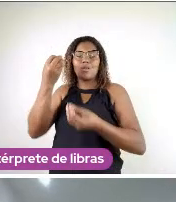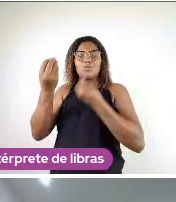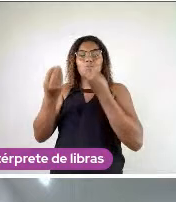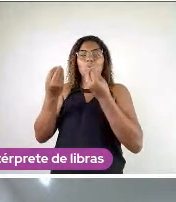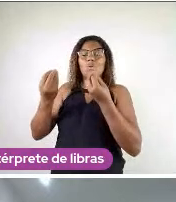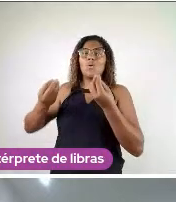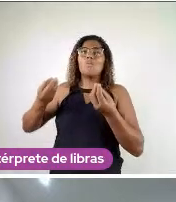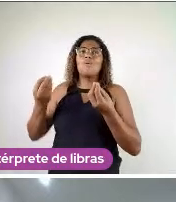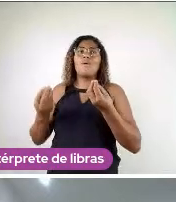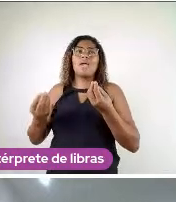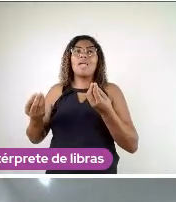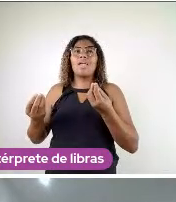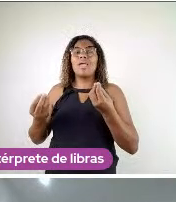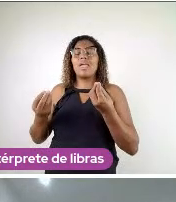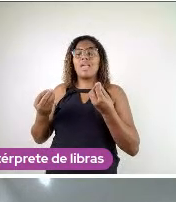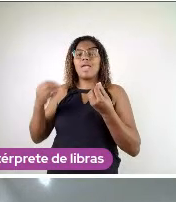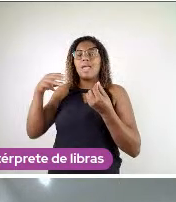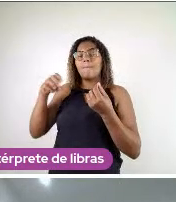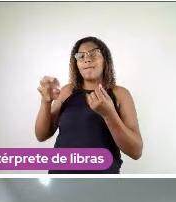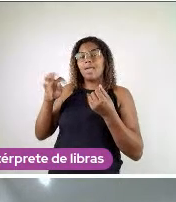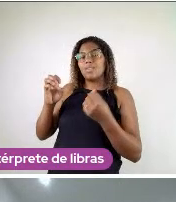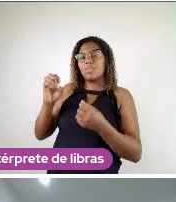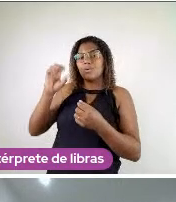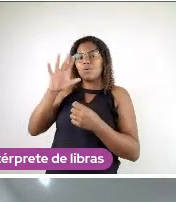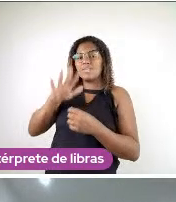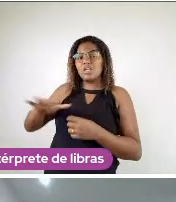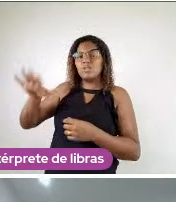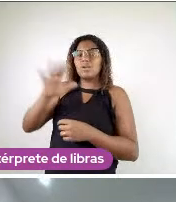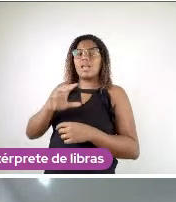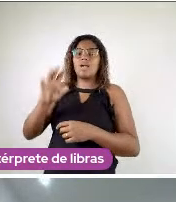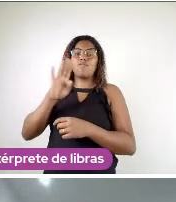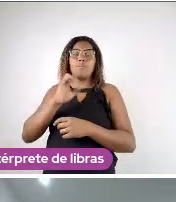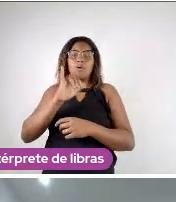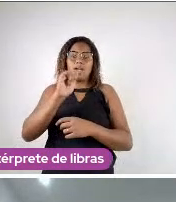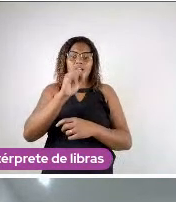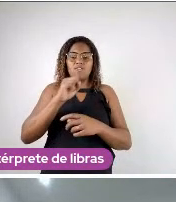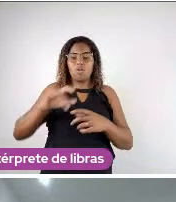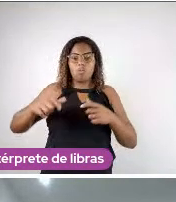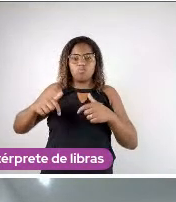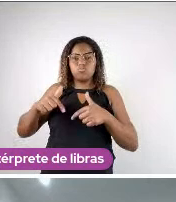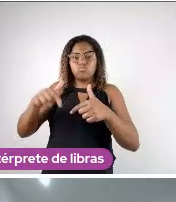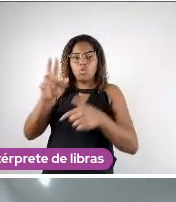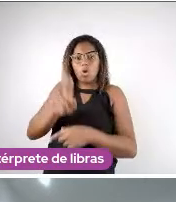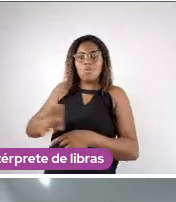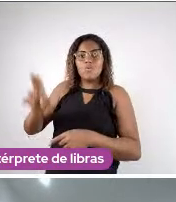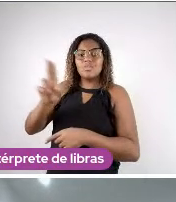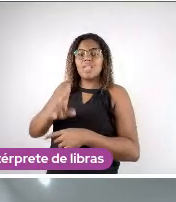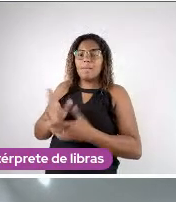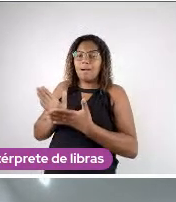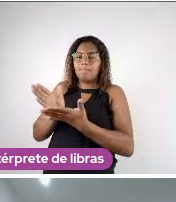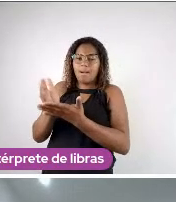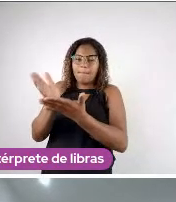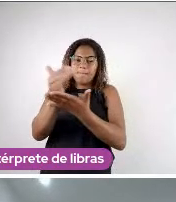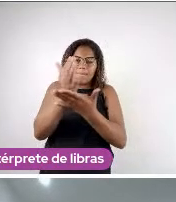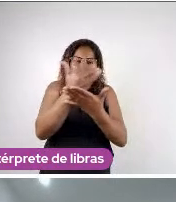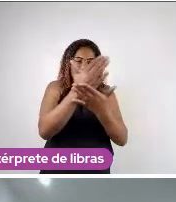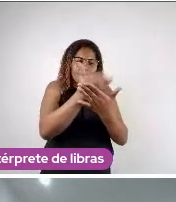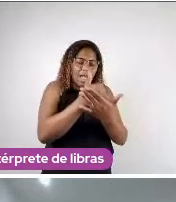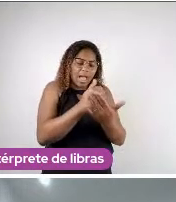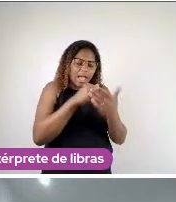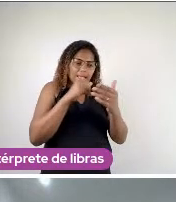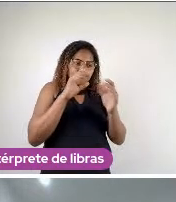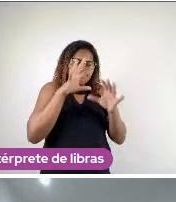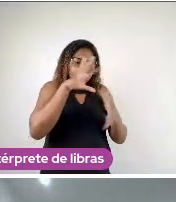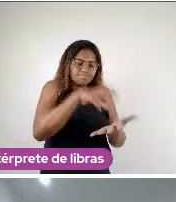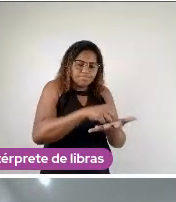sensores meteoceanográficos, então o uso de boias, para que esses dados pudessem ser utilizados para a